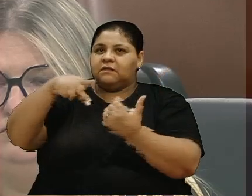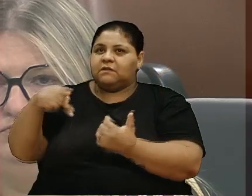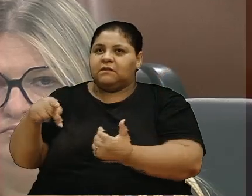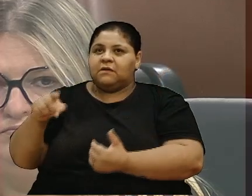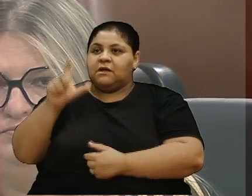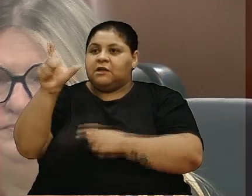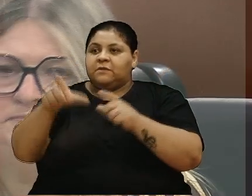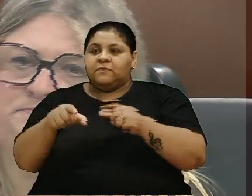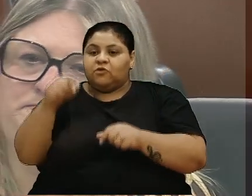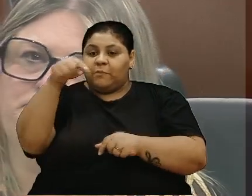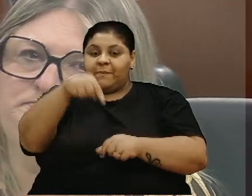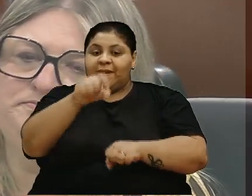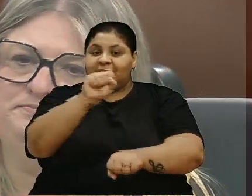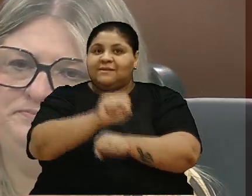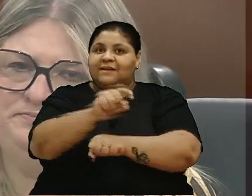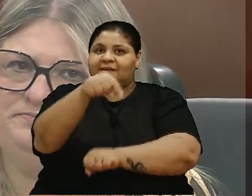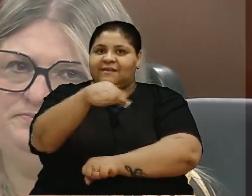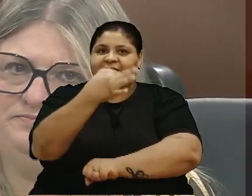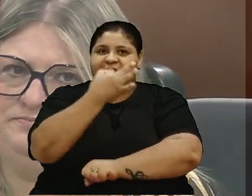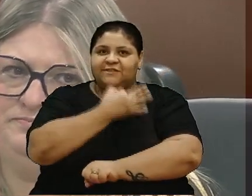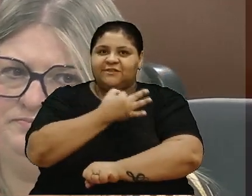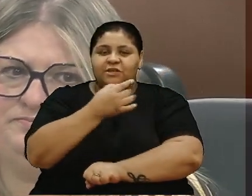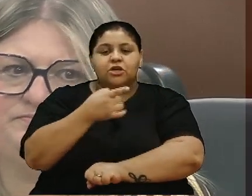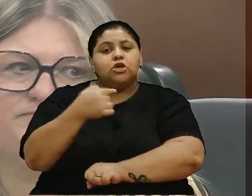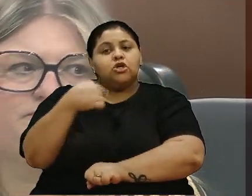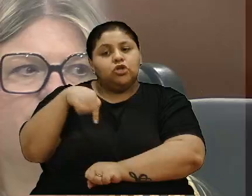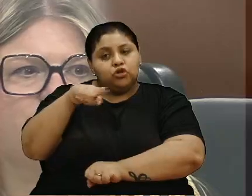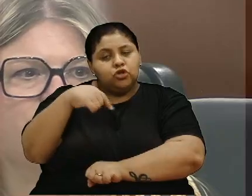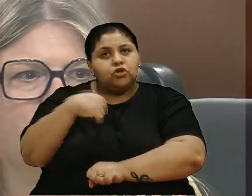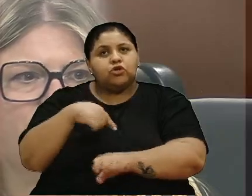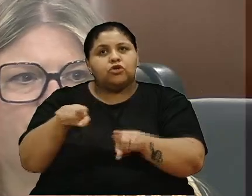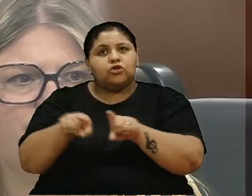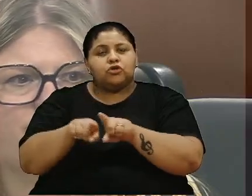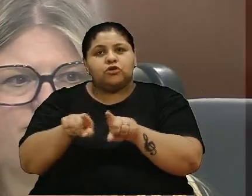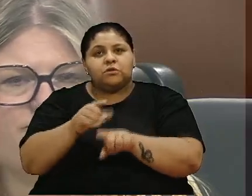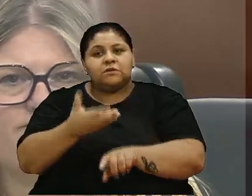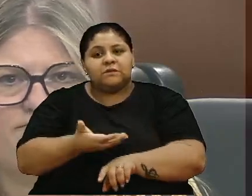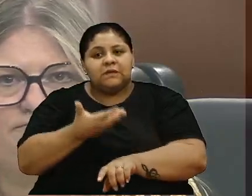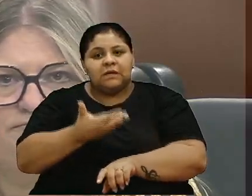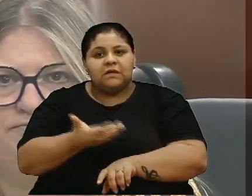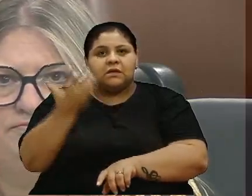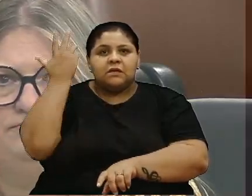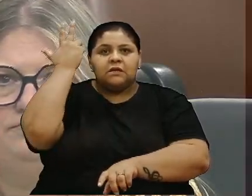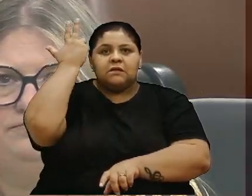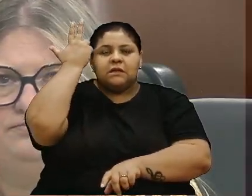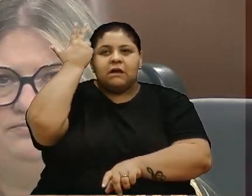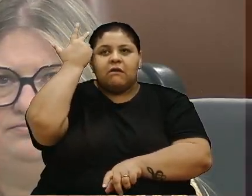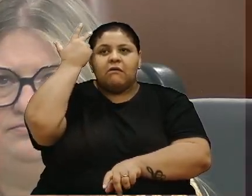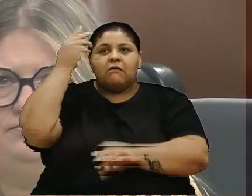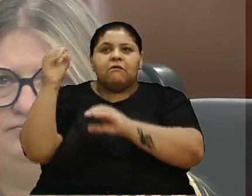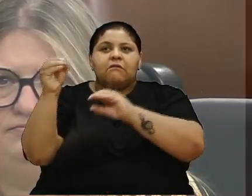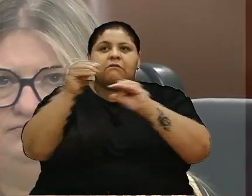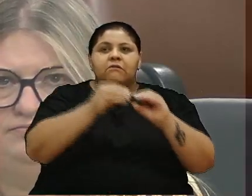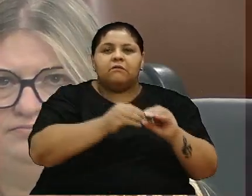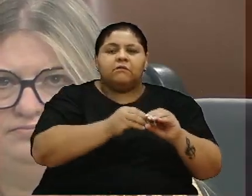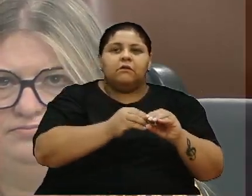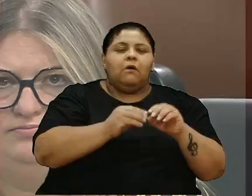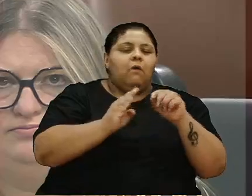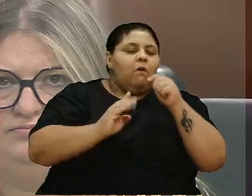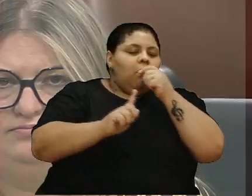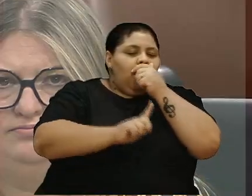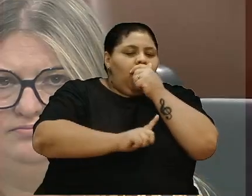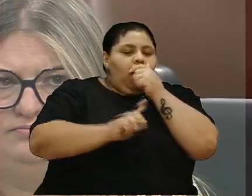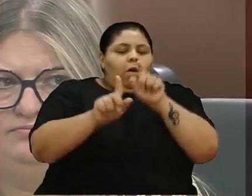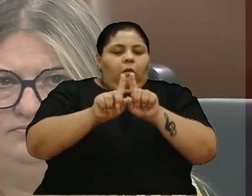município. E nós também. Chega Natal, chega Páscoa, a gente vai para onde? Para Bento, Gramado, Nova